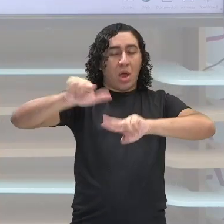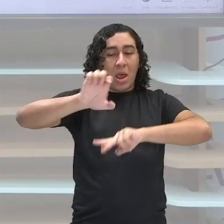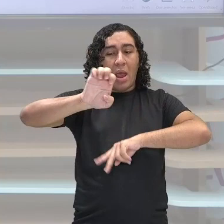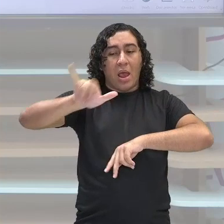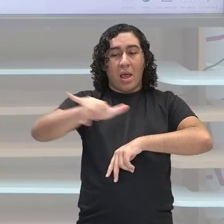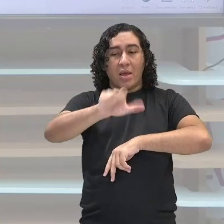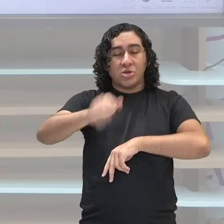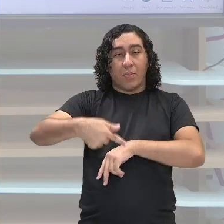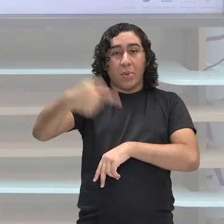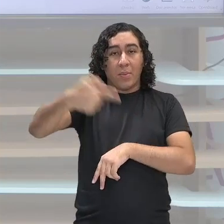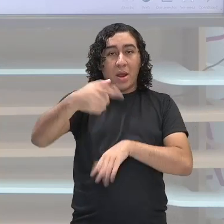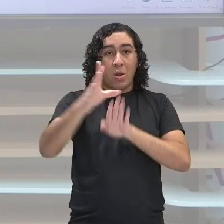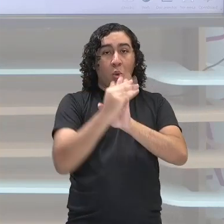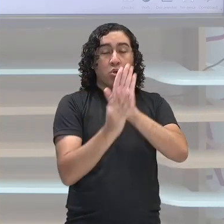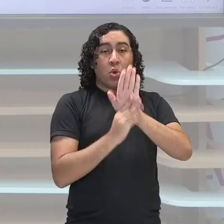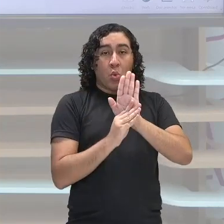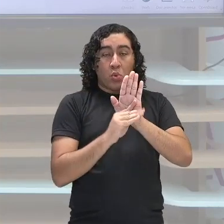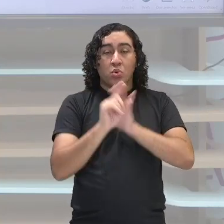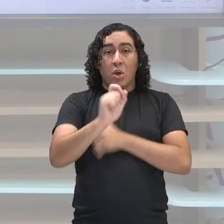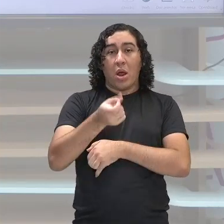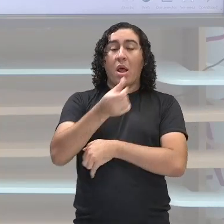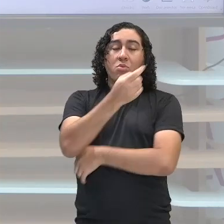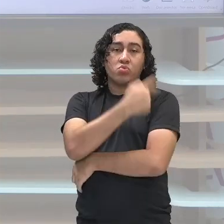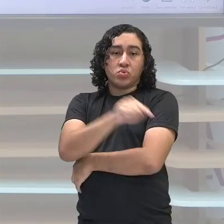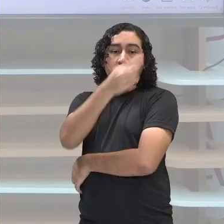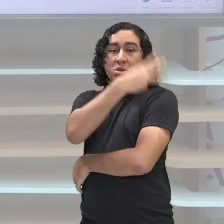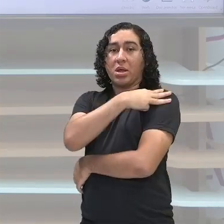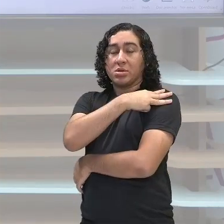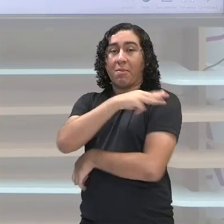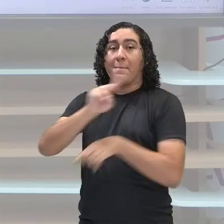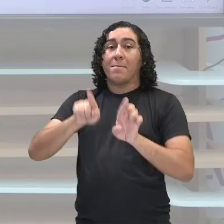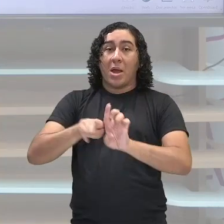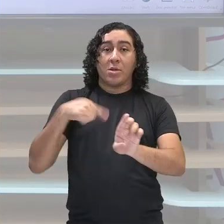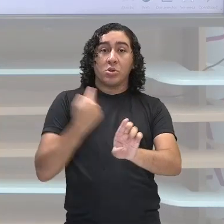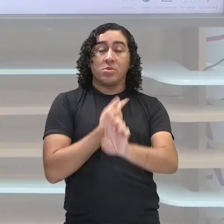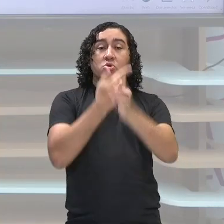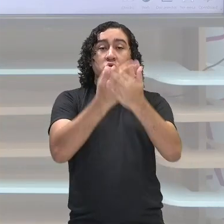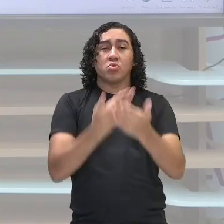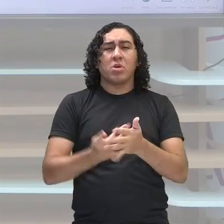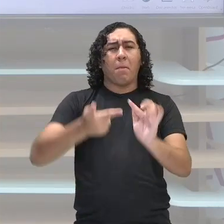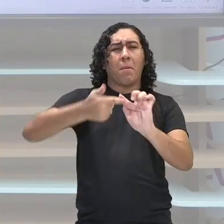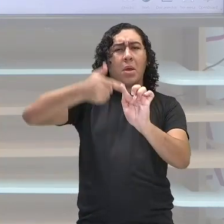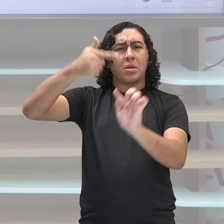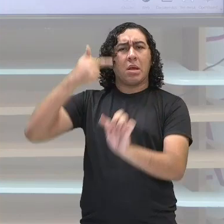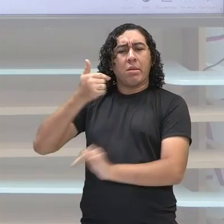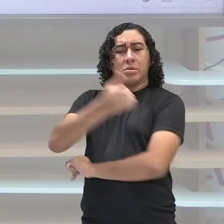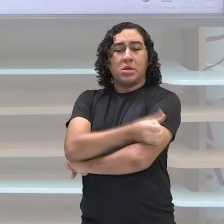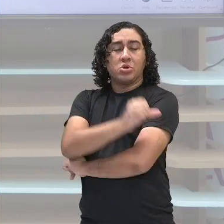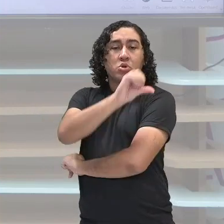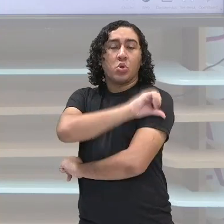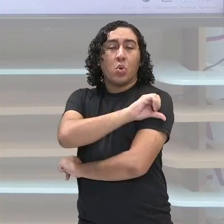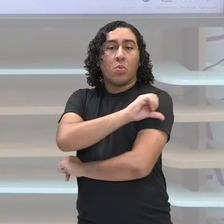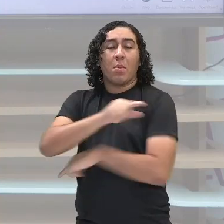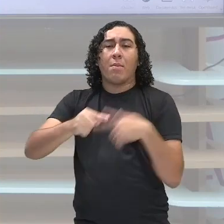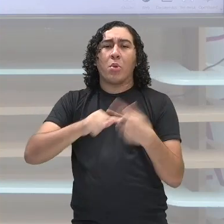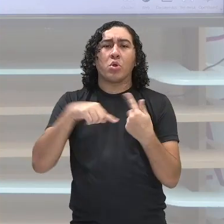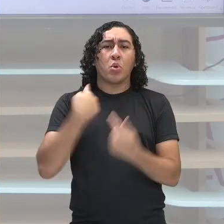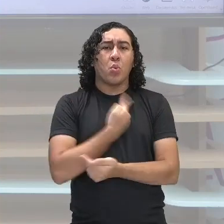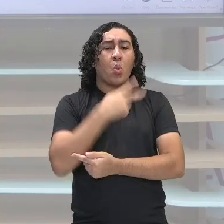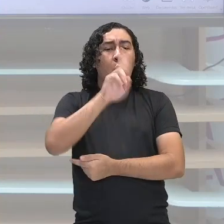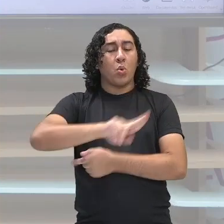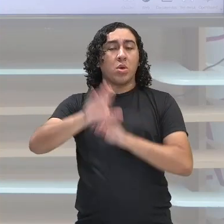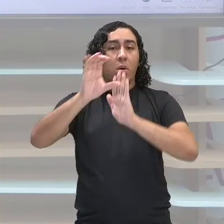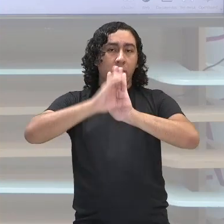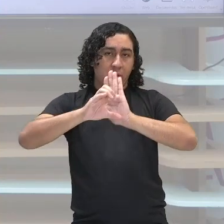fase, conteúdo do ensino médio, mas nós estudamos expressões numéricas lá no ensino fundamental. Por que a gente vai precisar dos conceitos